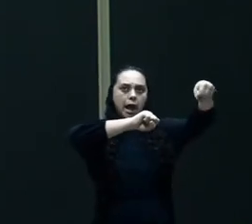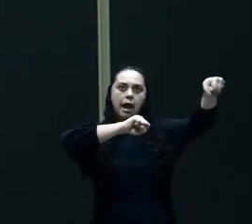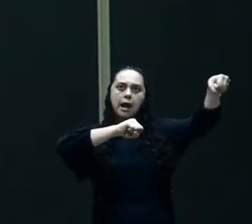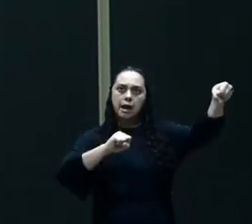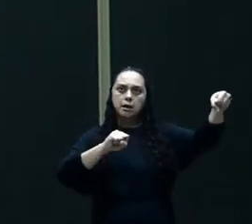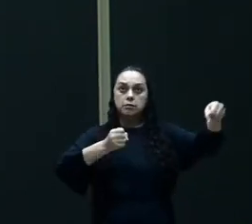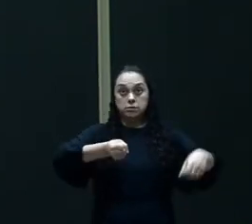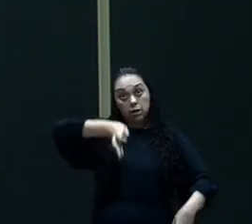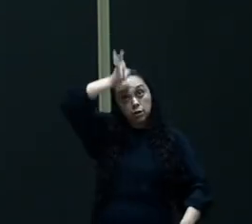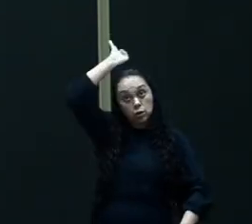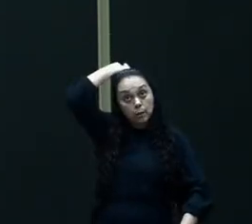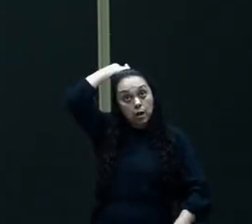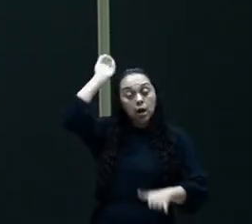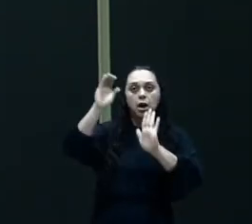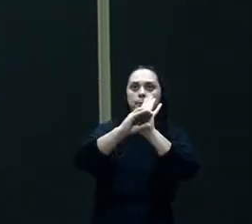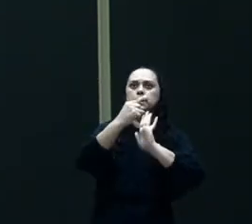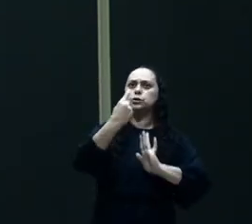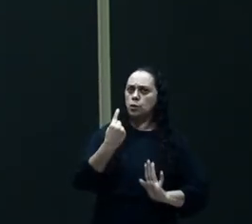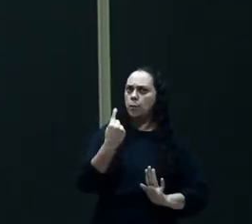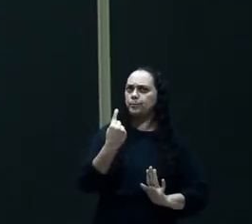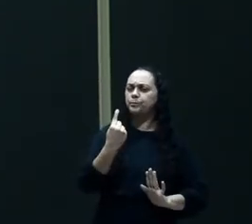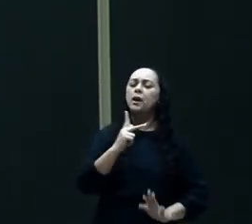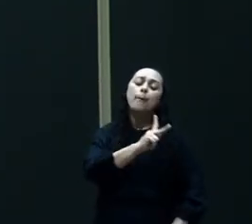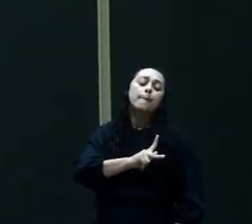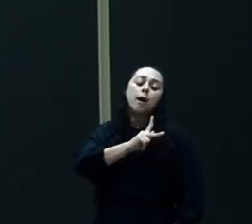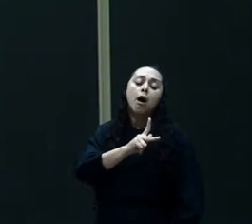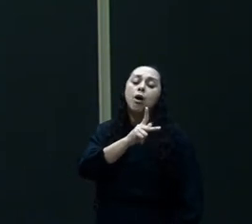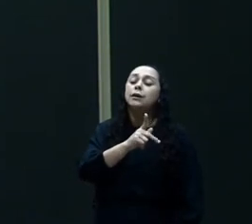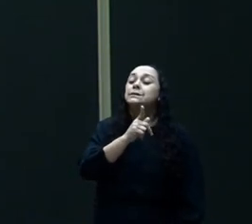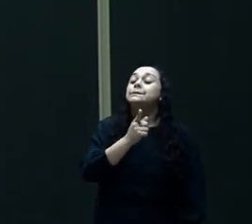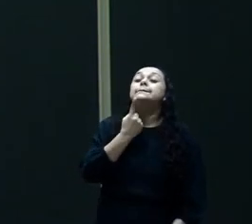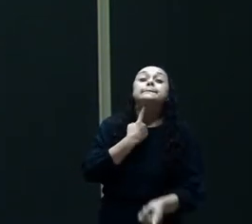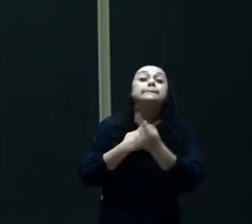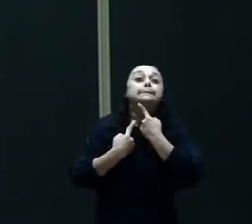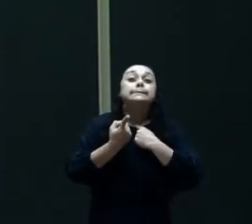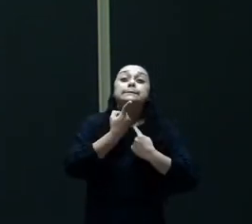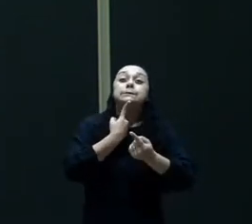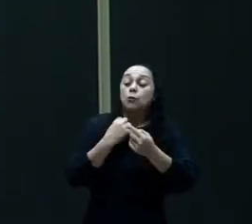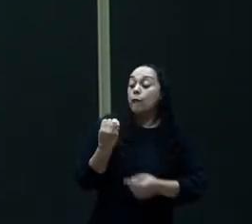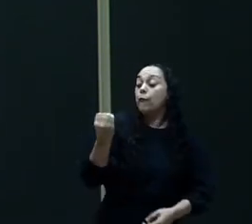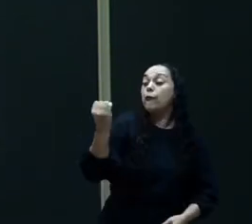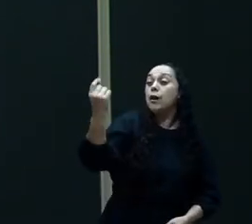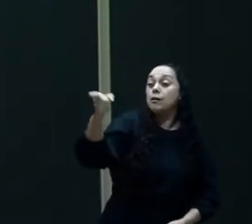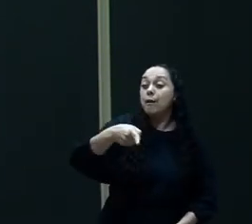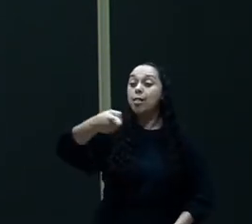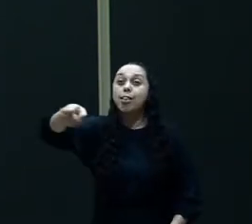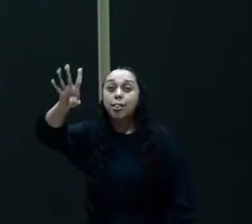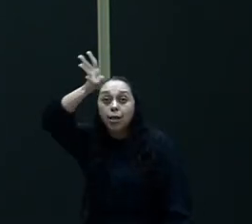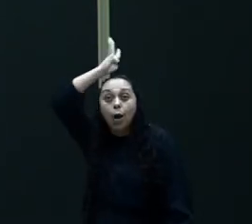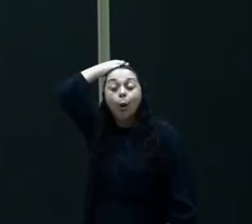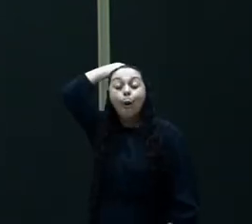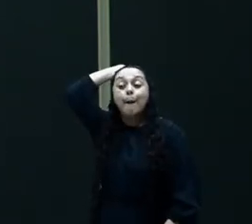isso Paulo queria estar lá para compartilhar do conhecimento com aqueles irmãos para compartilhar da fé